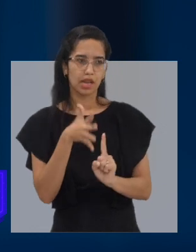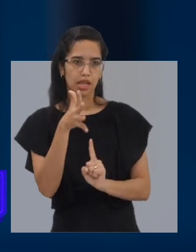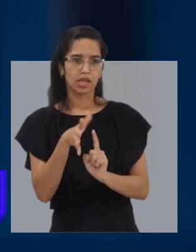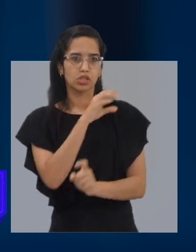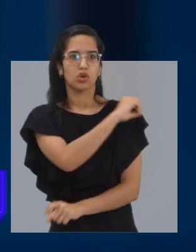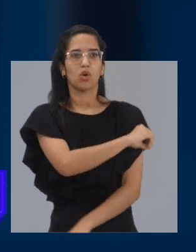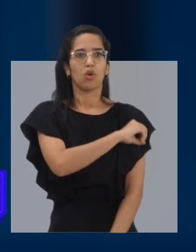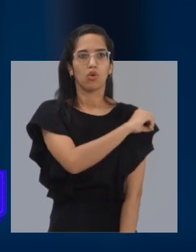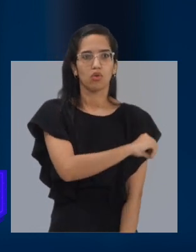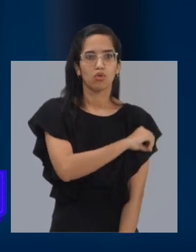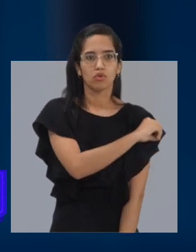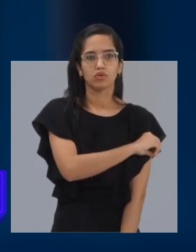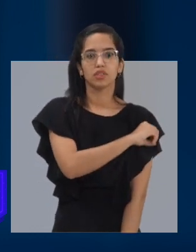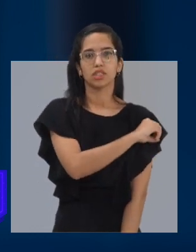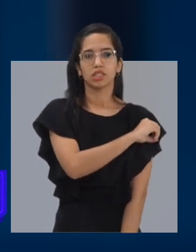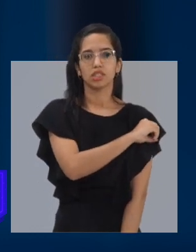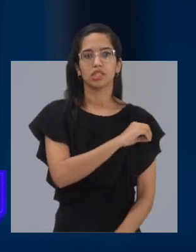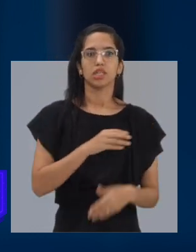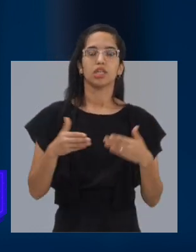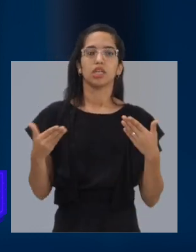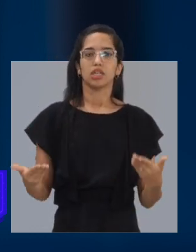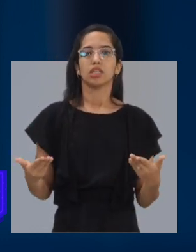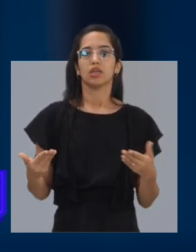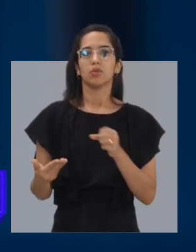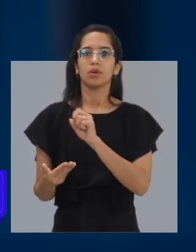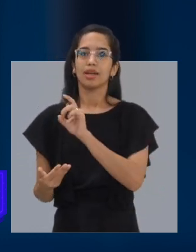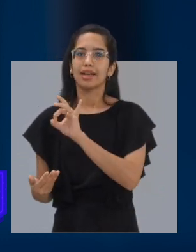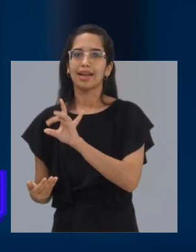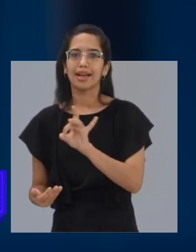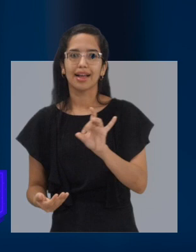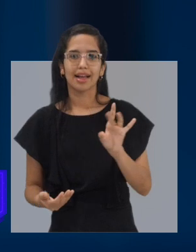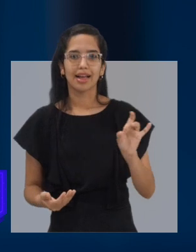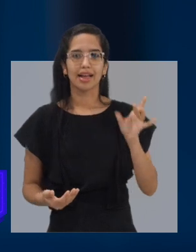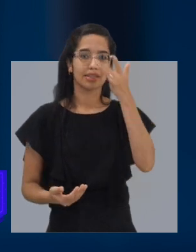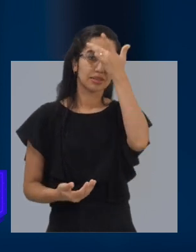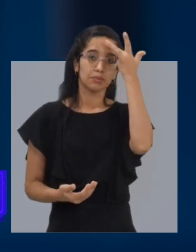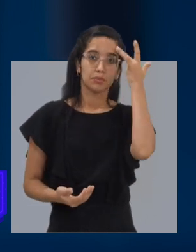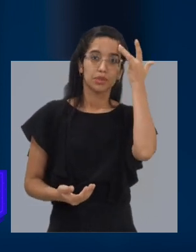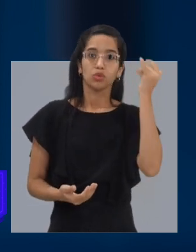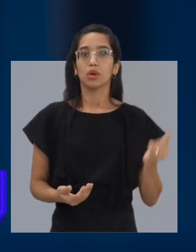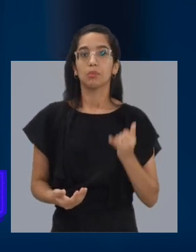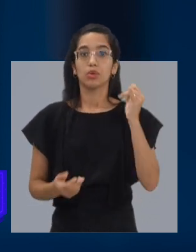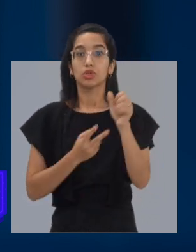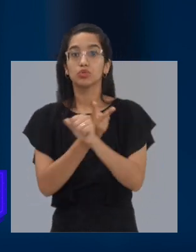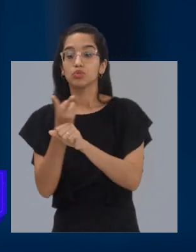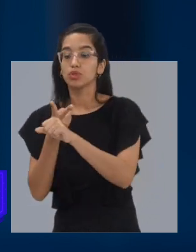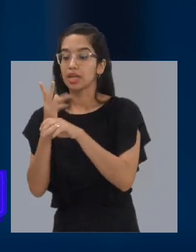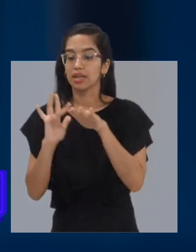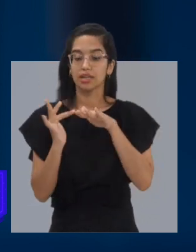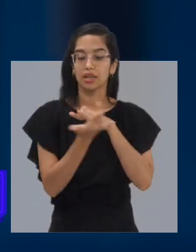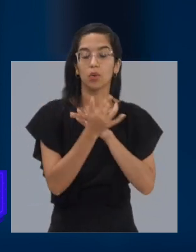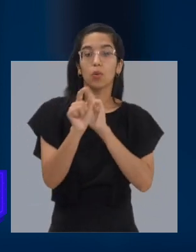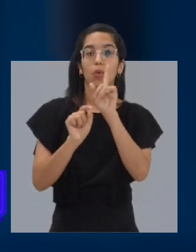oficinas, rodas de conversa. Então, cada um deve procurar nas redes sociais qual a programação